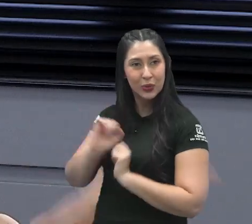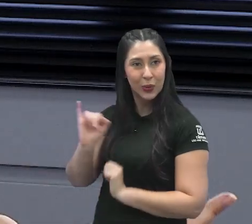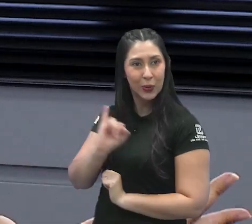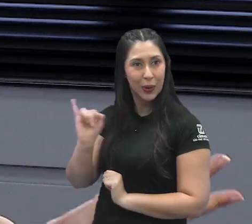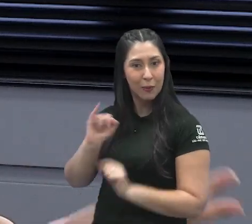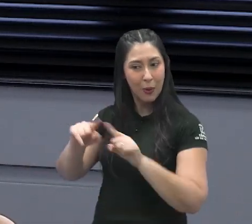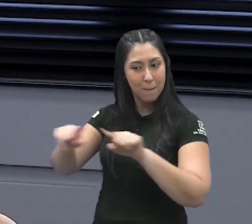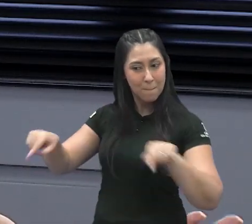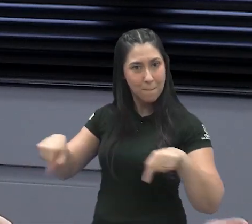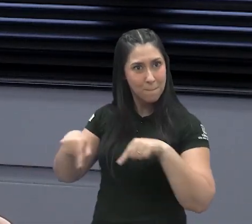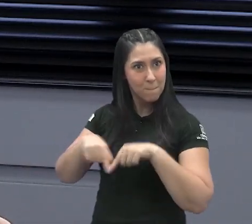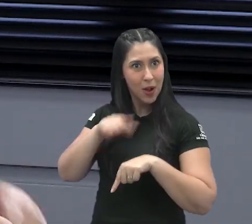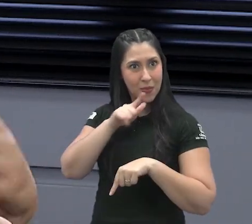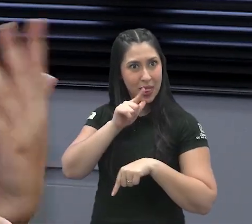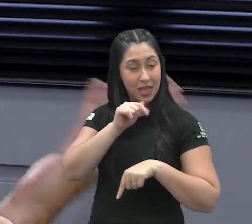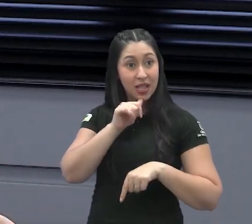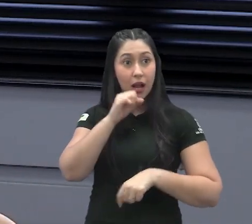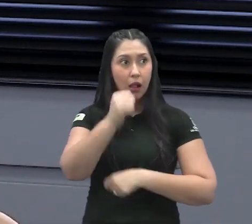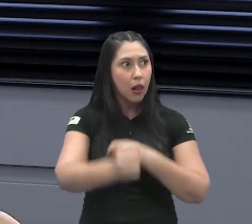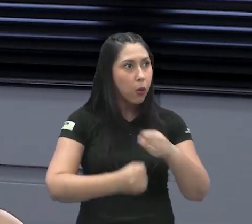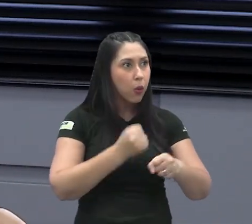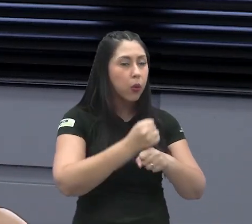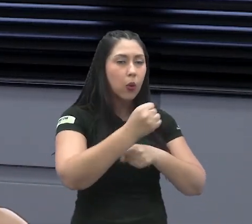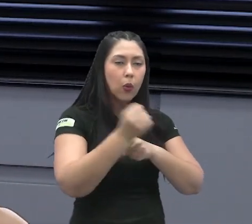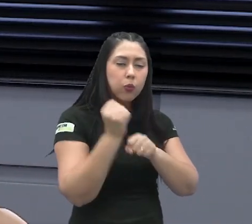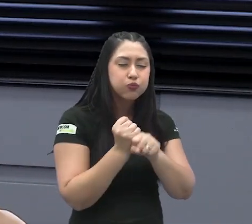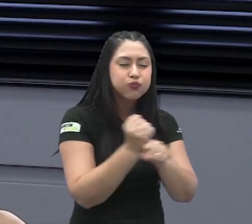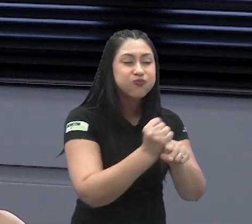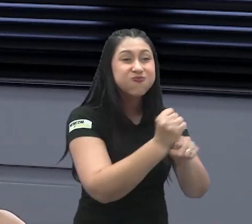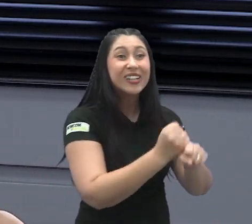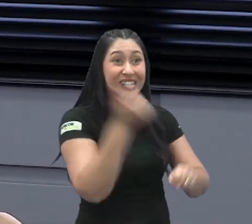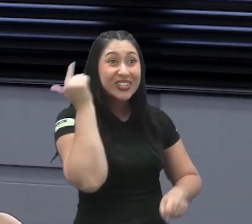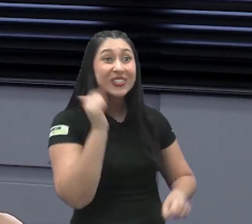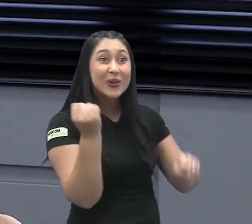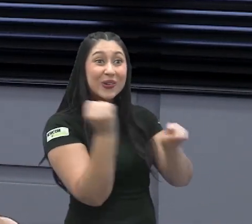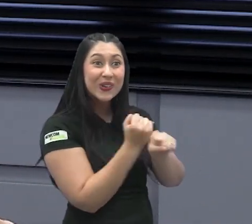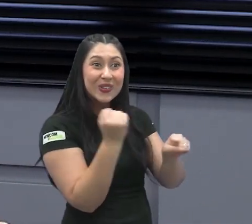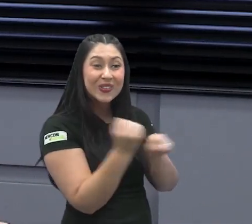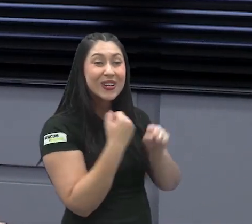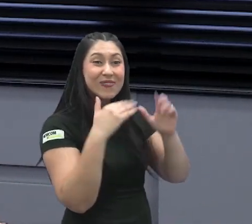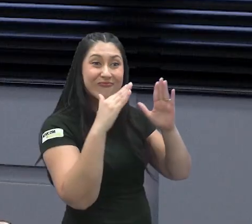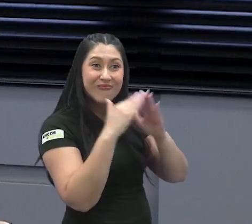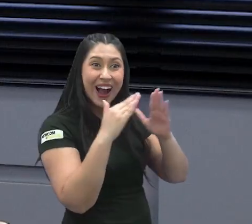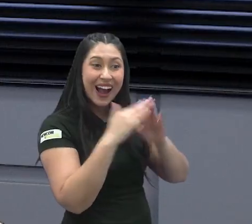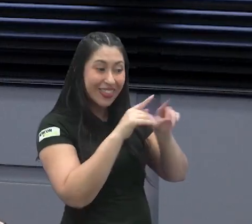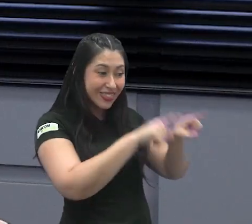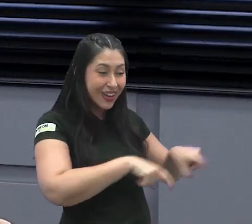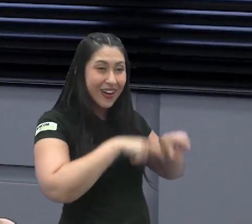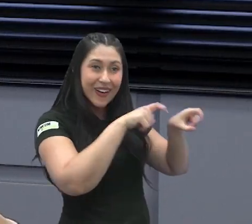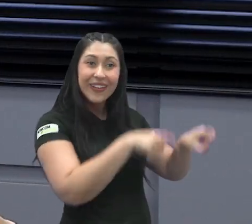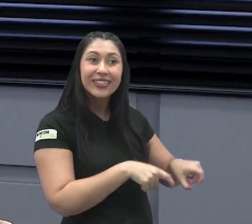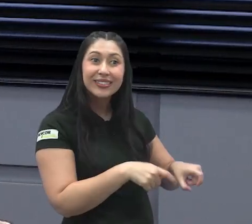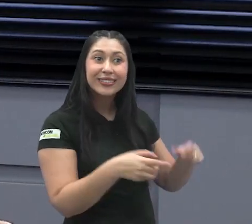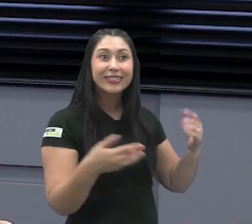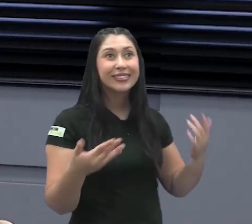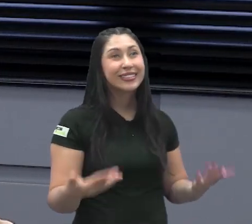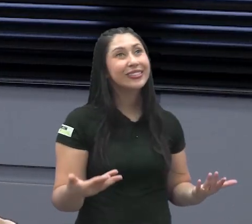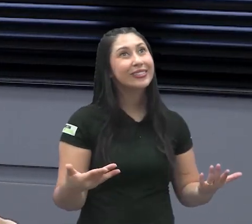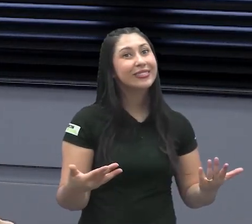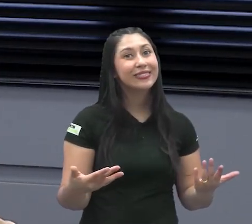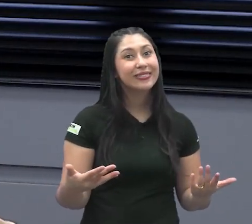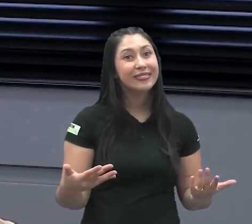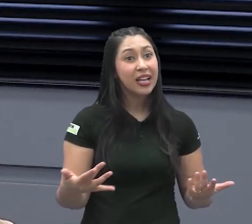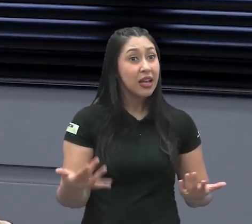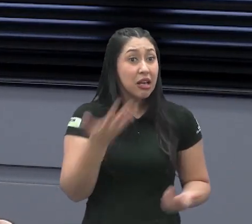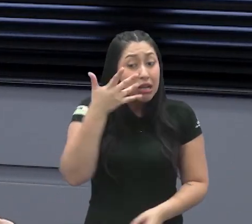casa e eu e meus irmãos na piscina. Anos depois, a gente conseguiu realizar o sonho de construir uma casa no sítio. Então, foi